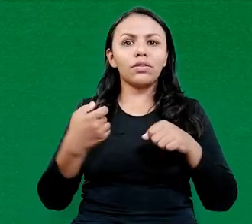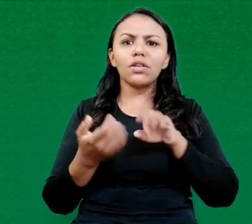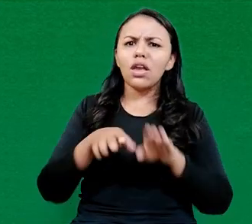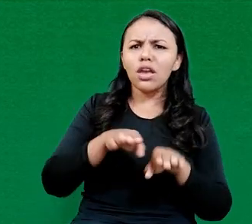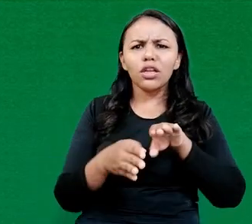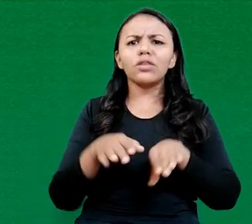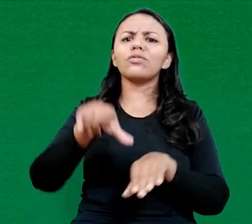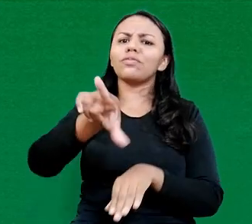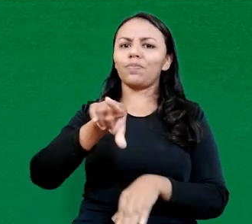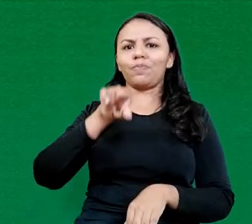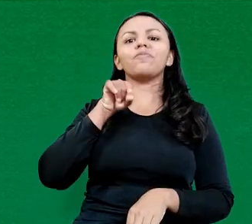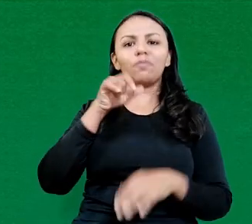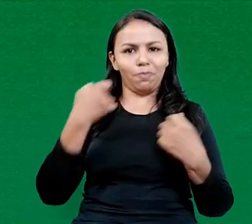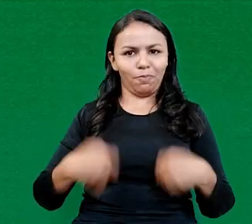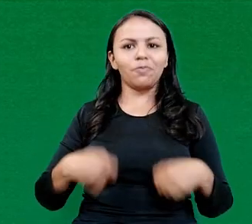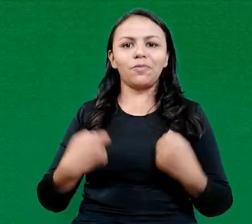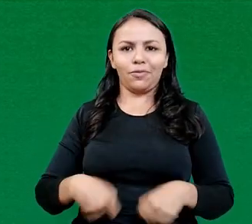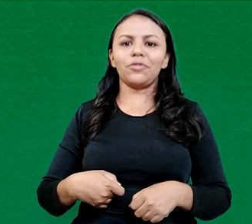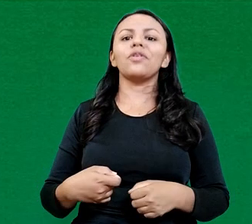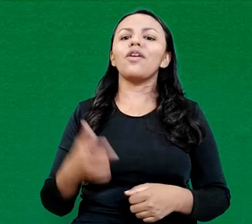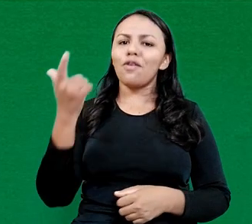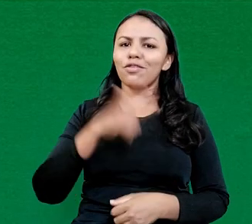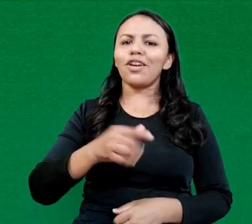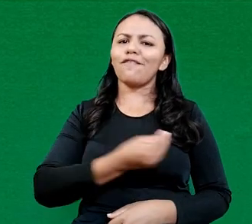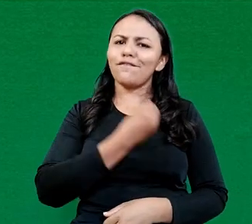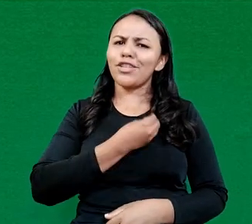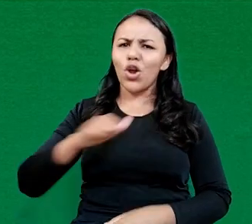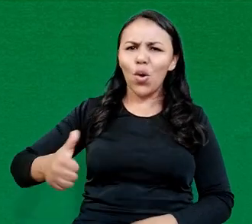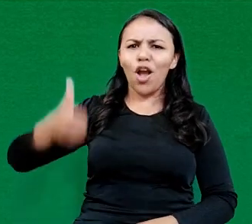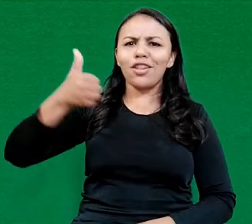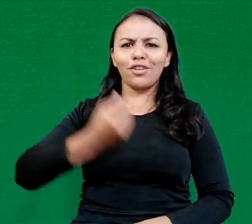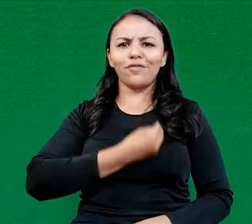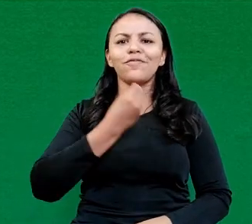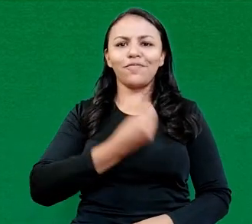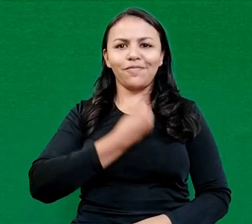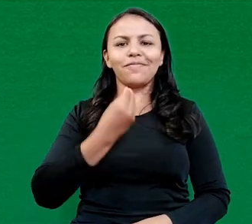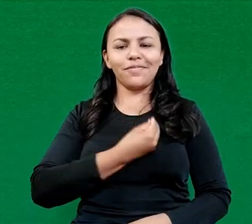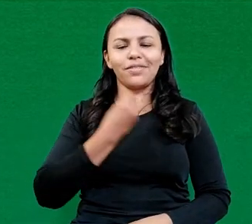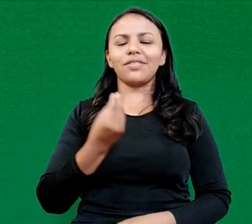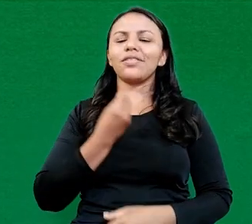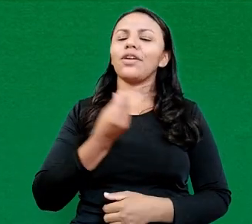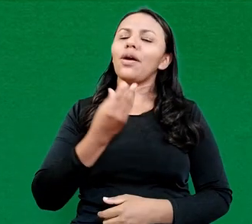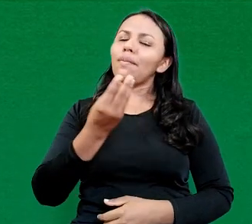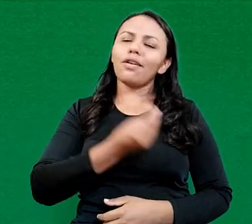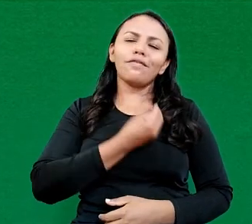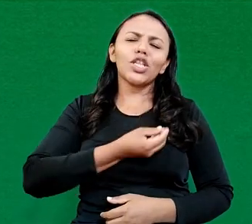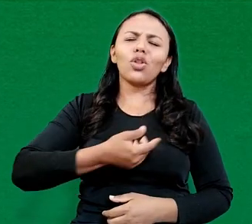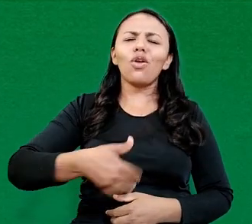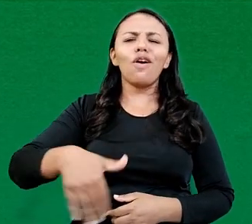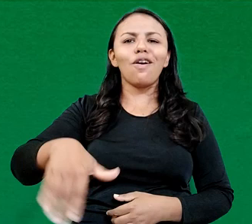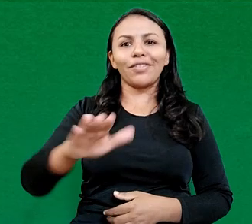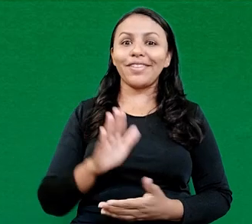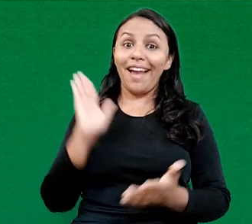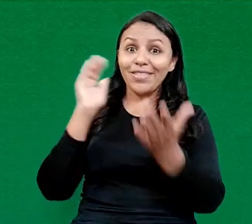nas nossas decisões e ali a gente possa viver com qualidade de vida, mantendo aí um estado de longevidade. E até